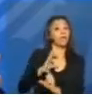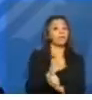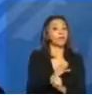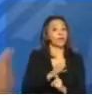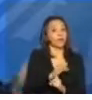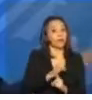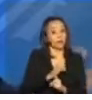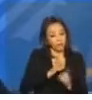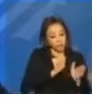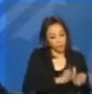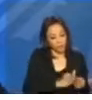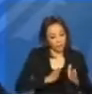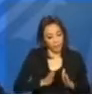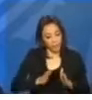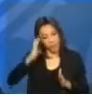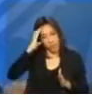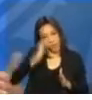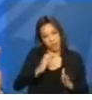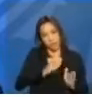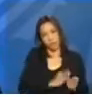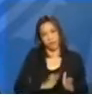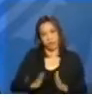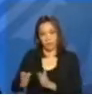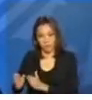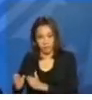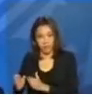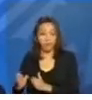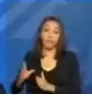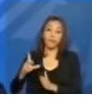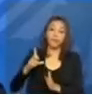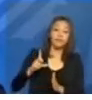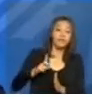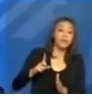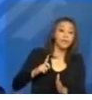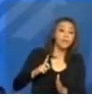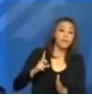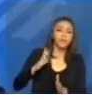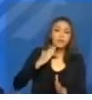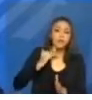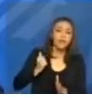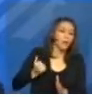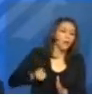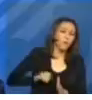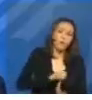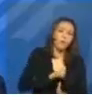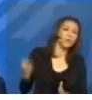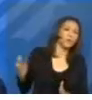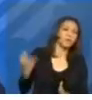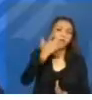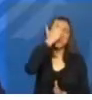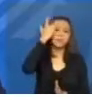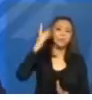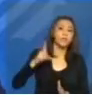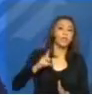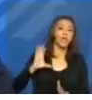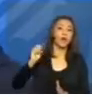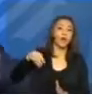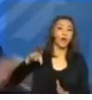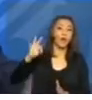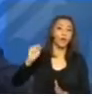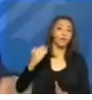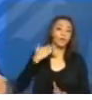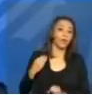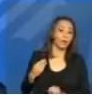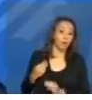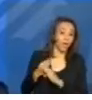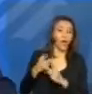esse cronograma? Precisamos ter uma ideia, de fato, do número de pessoas que têm conta na Caixa, porque quem tiver